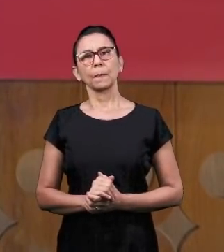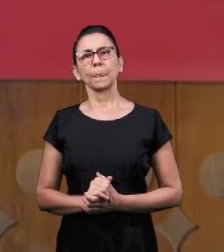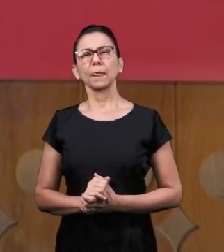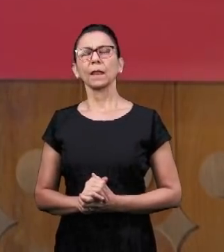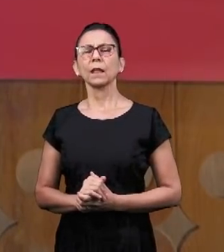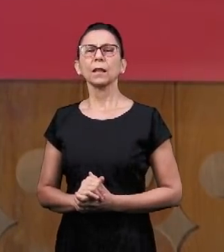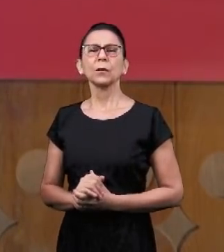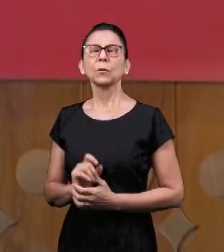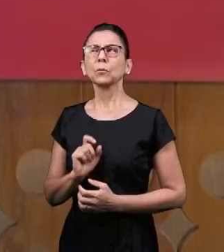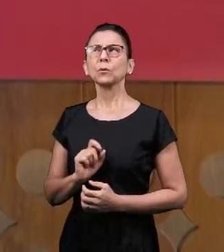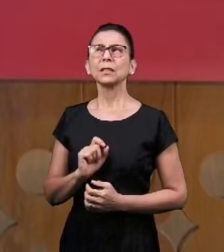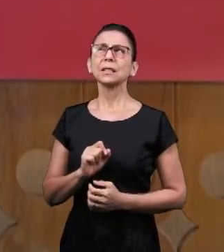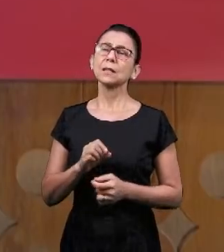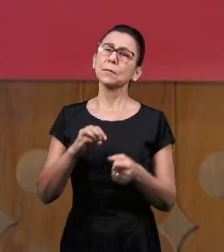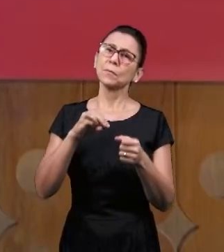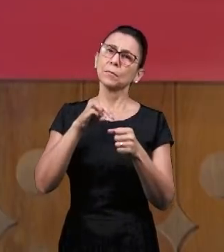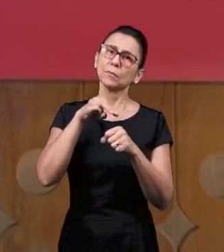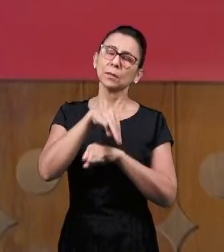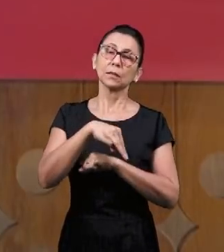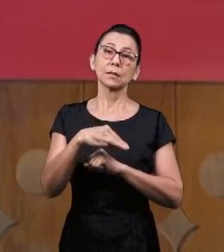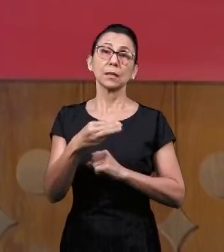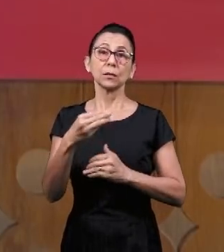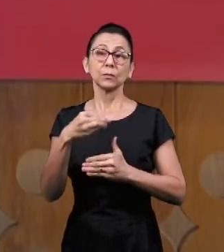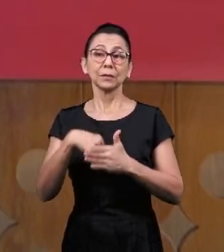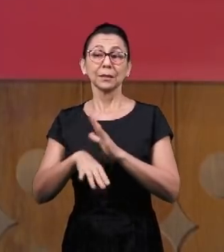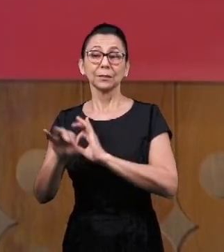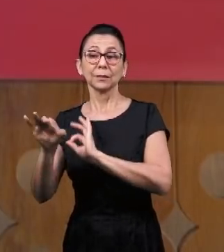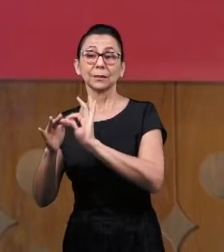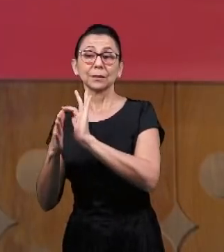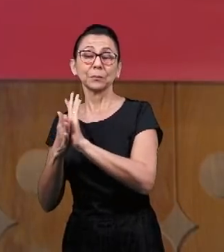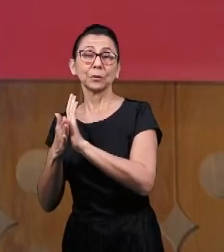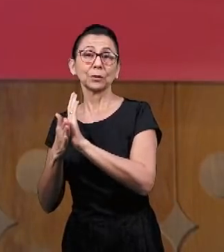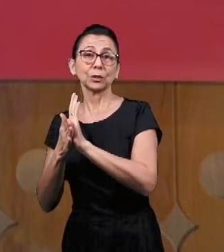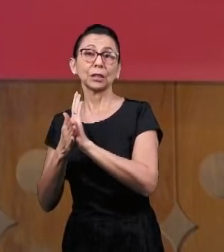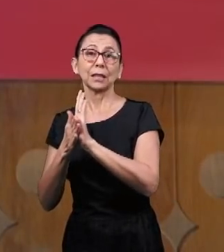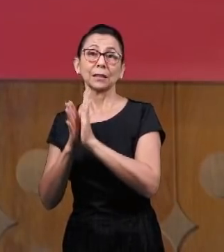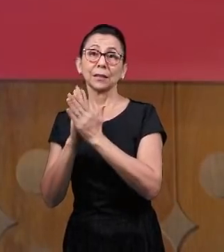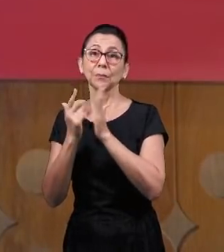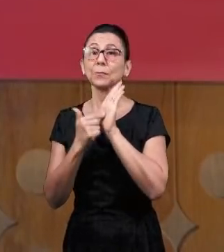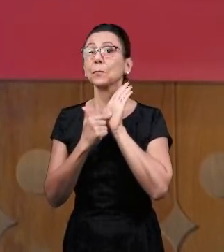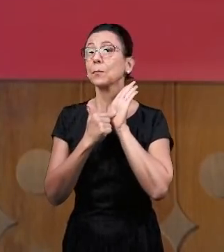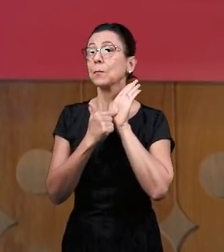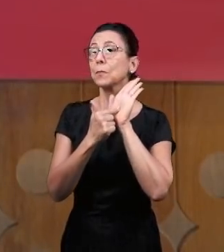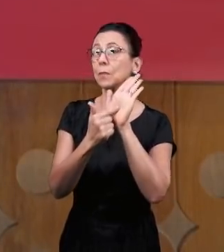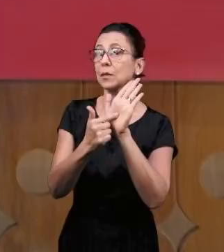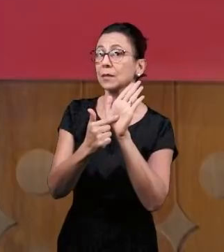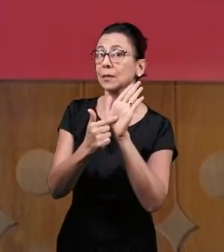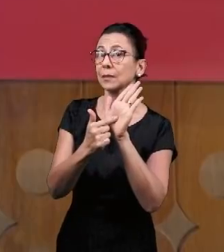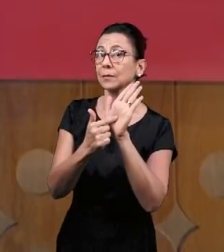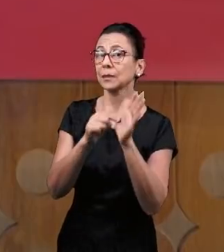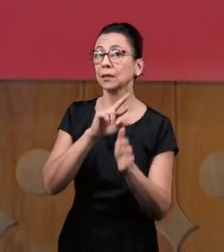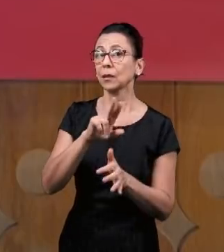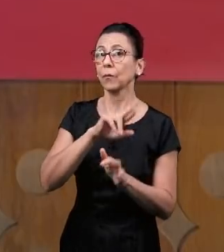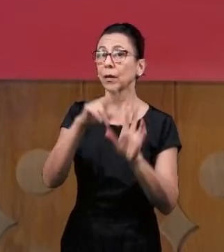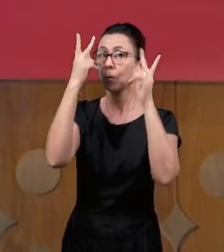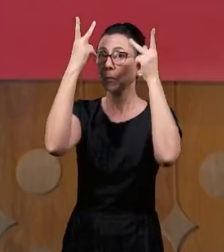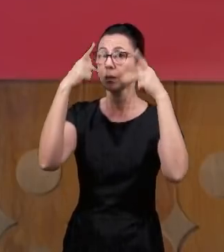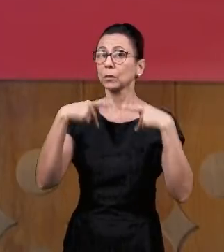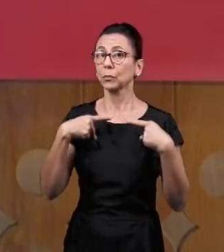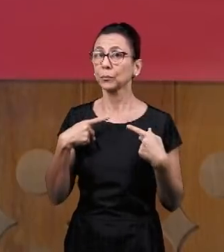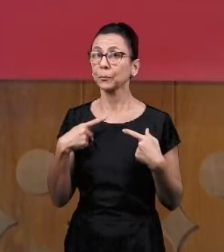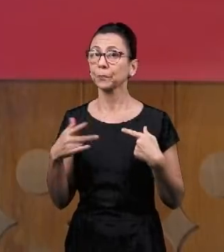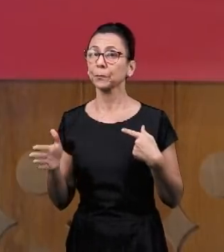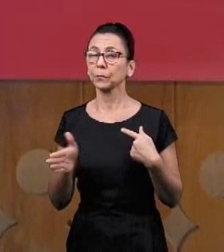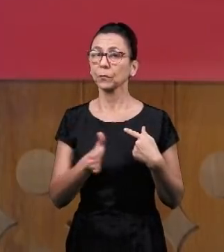ministério dentro desse projeto, que não somos nós que falamos, mas que é a Bíblia que fala? Então vamos lá. O